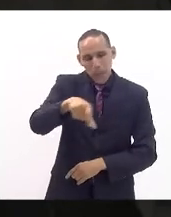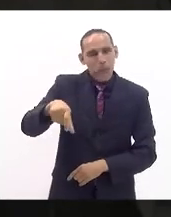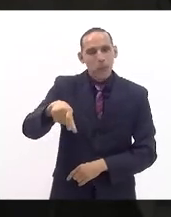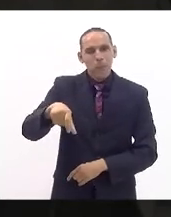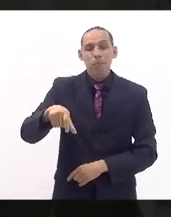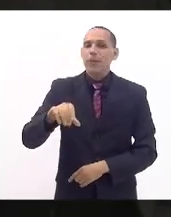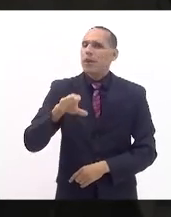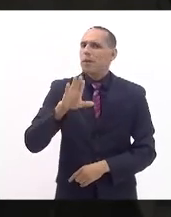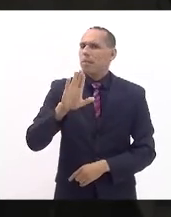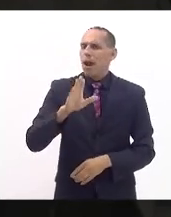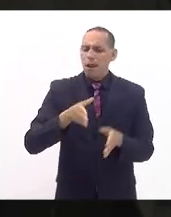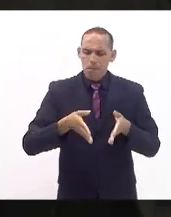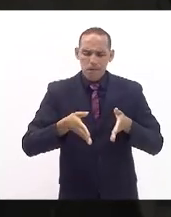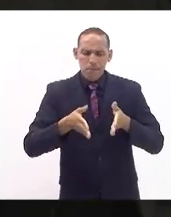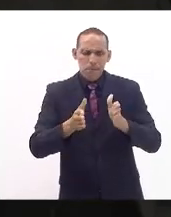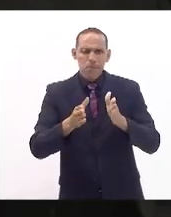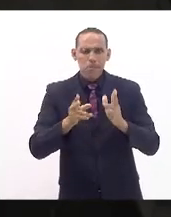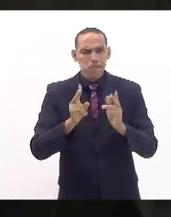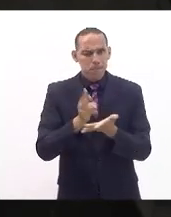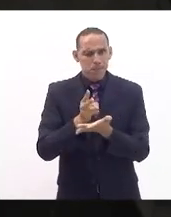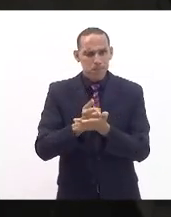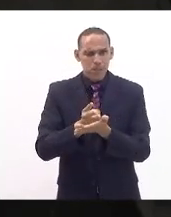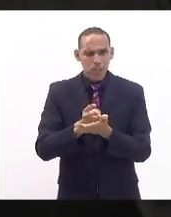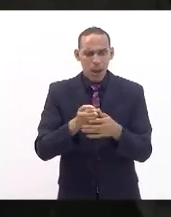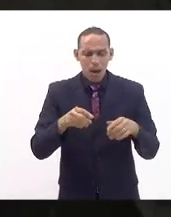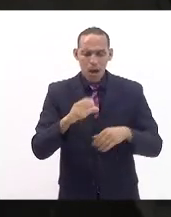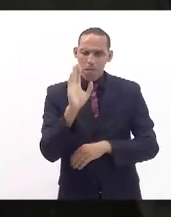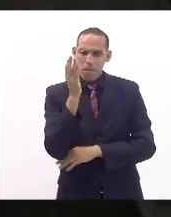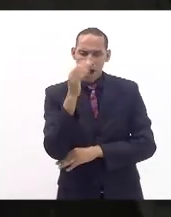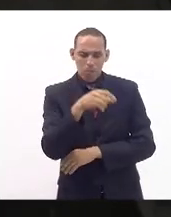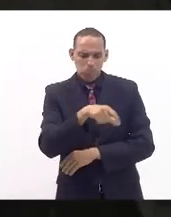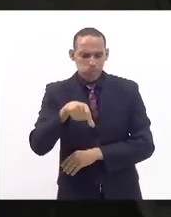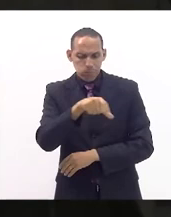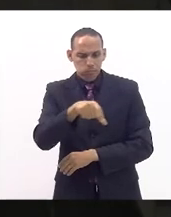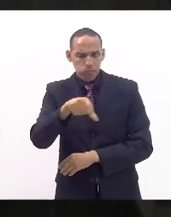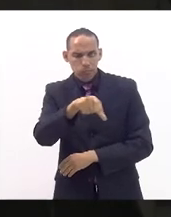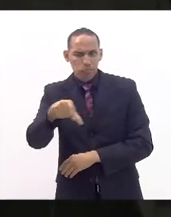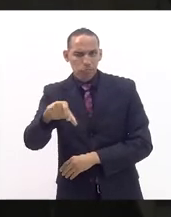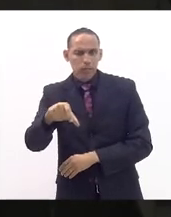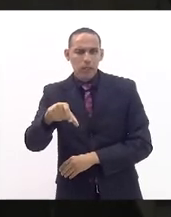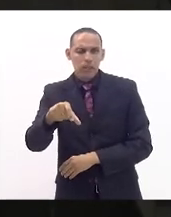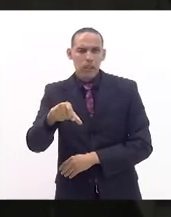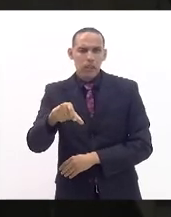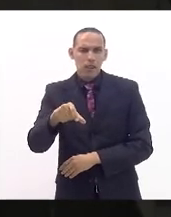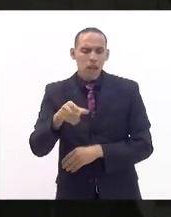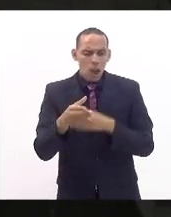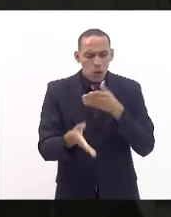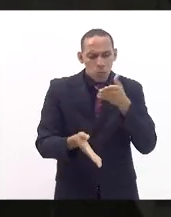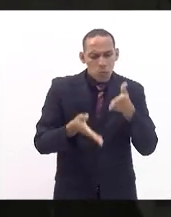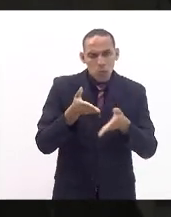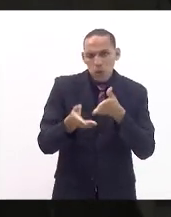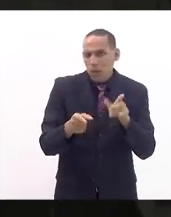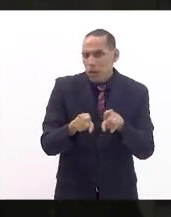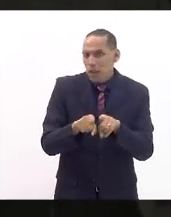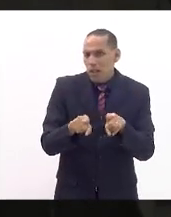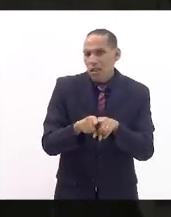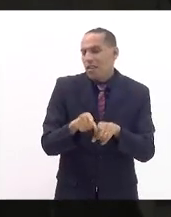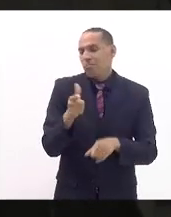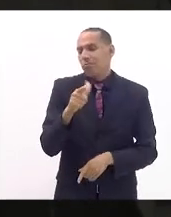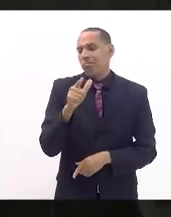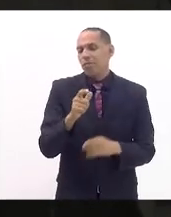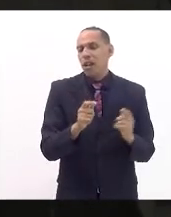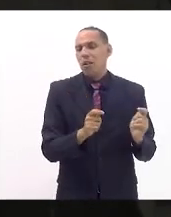Mas a via permanente, esses dormentes de madeira, também não tem uma conservação